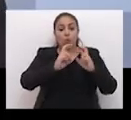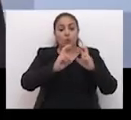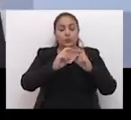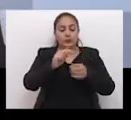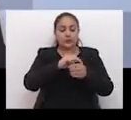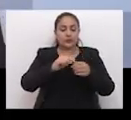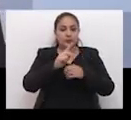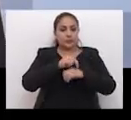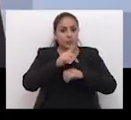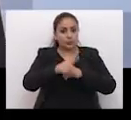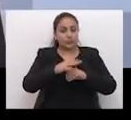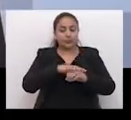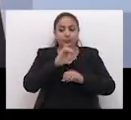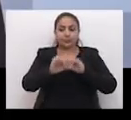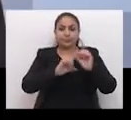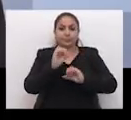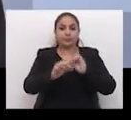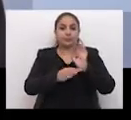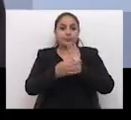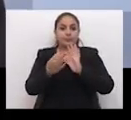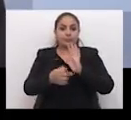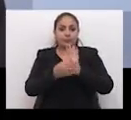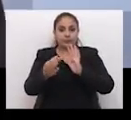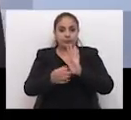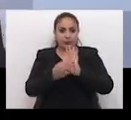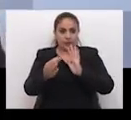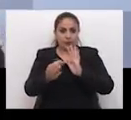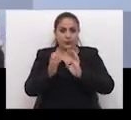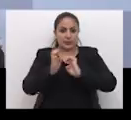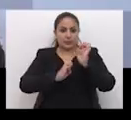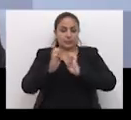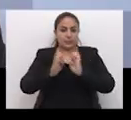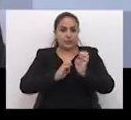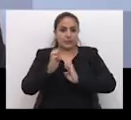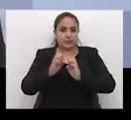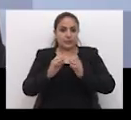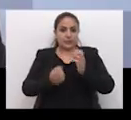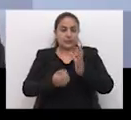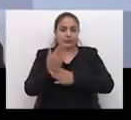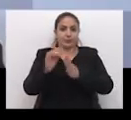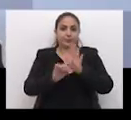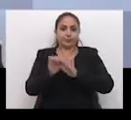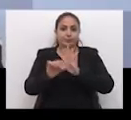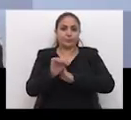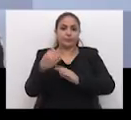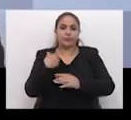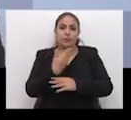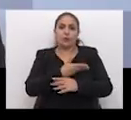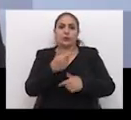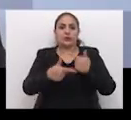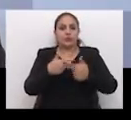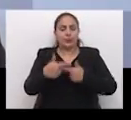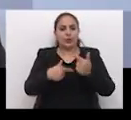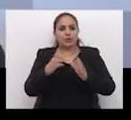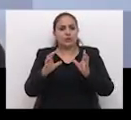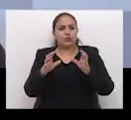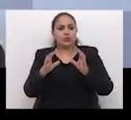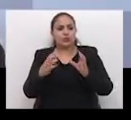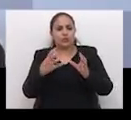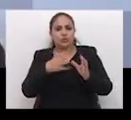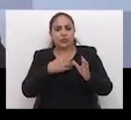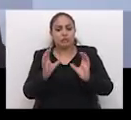A mudança sugerida pela empresa que está formatando o edital é que nós possamos trabalhar em formas de